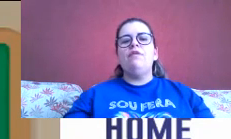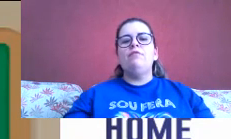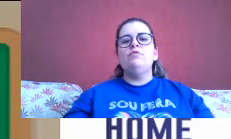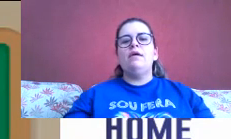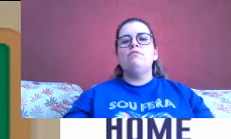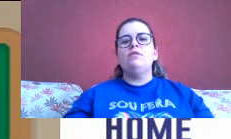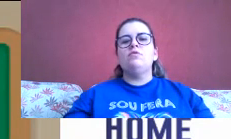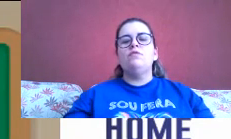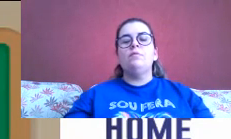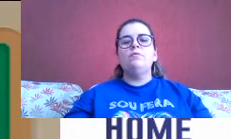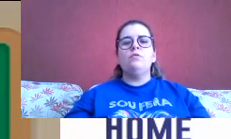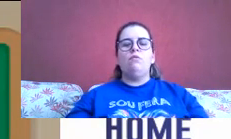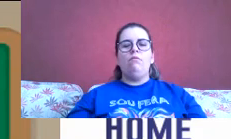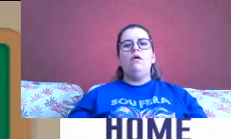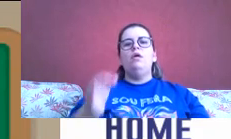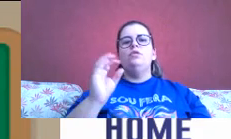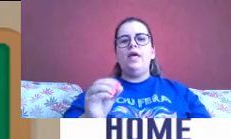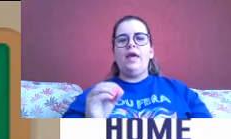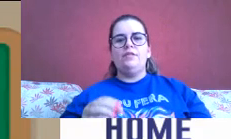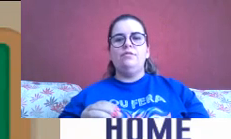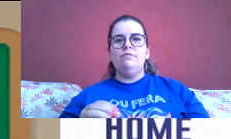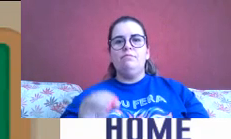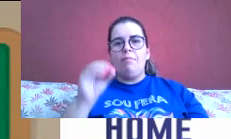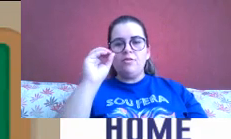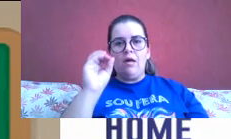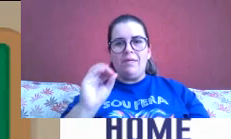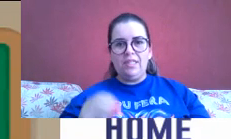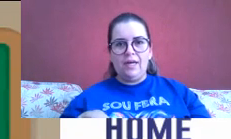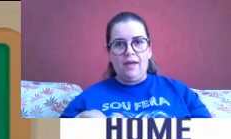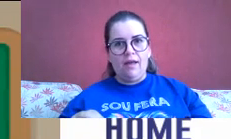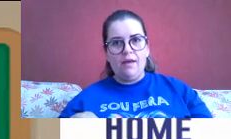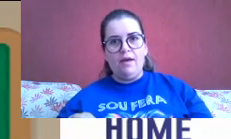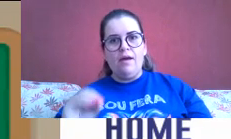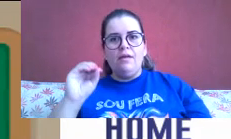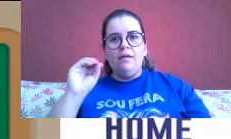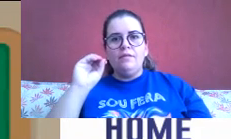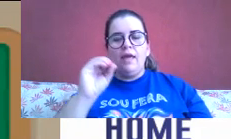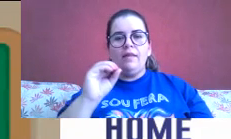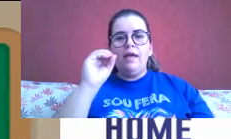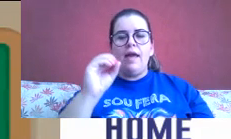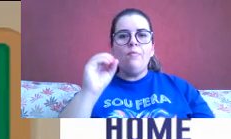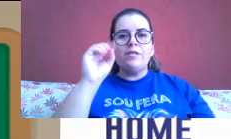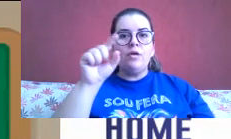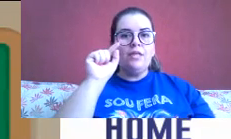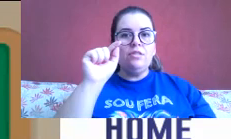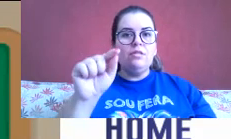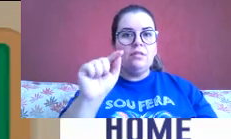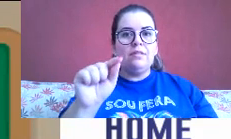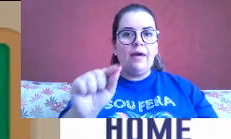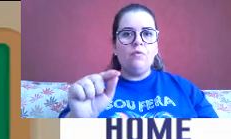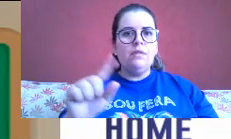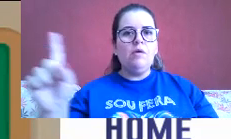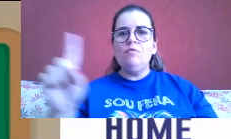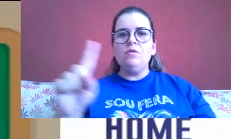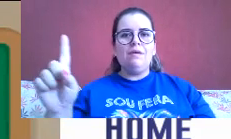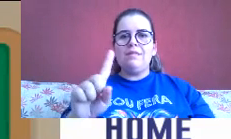imagem vai ilustrar o texto que você produziu gente posso dar uma dica T tentem criar o personagem